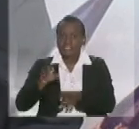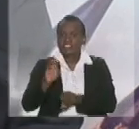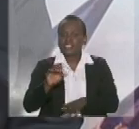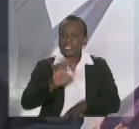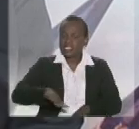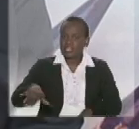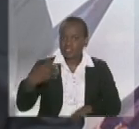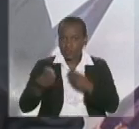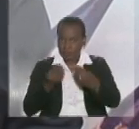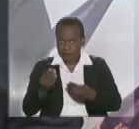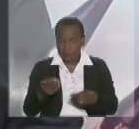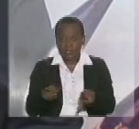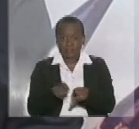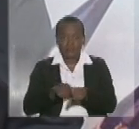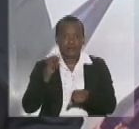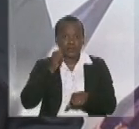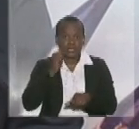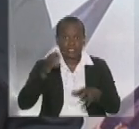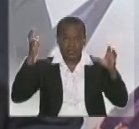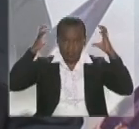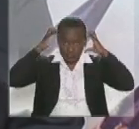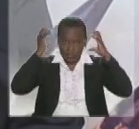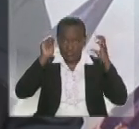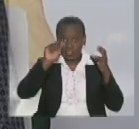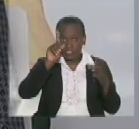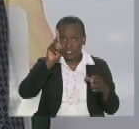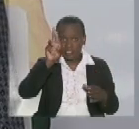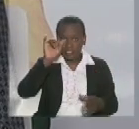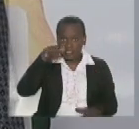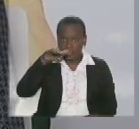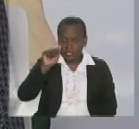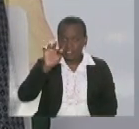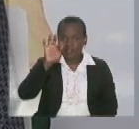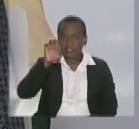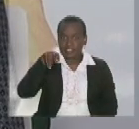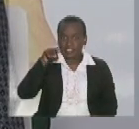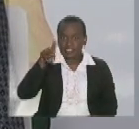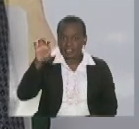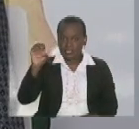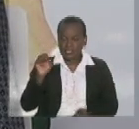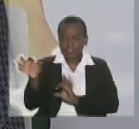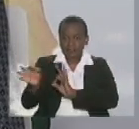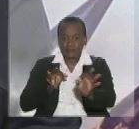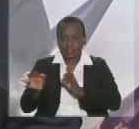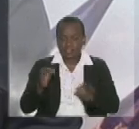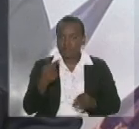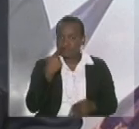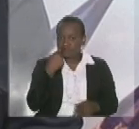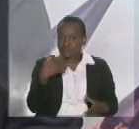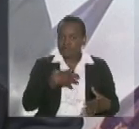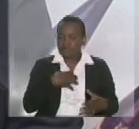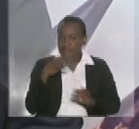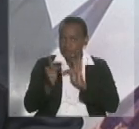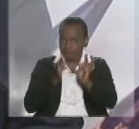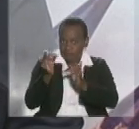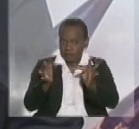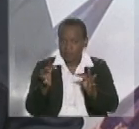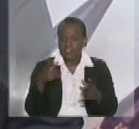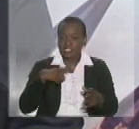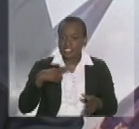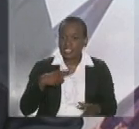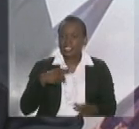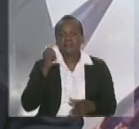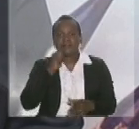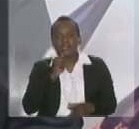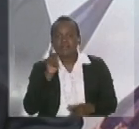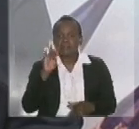sobre como educar crianças, e a fonoaudióloga Adriana Fernandes, criadora do projeto Afetoterapia, que oferece a